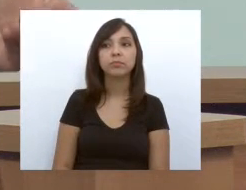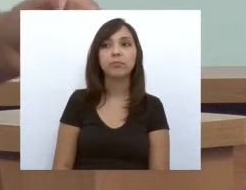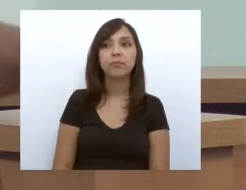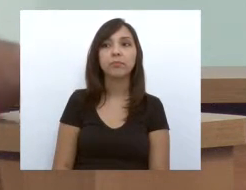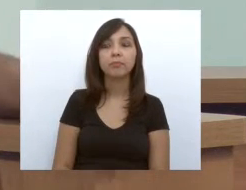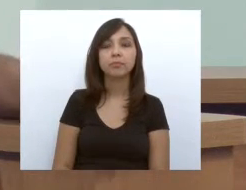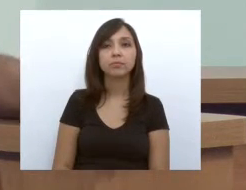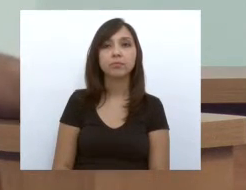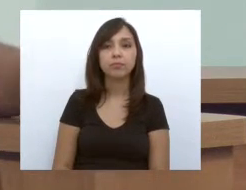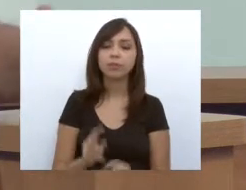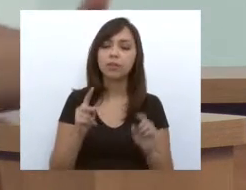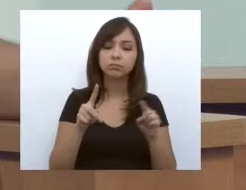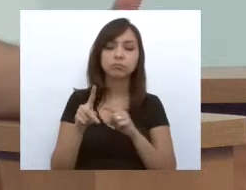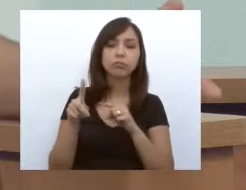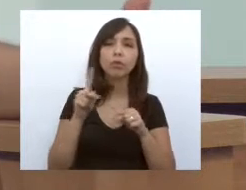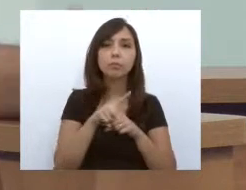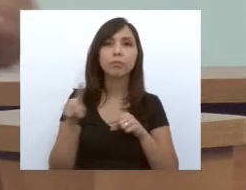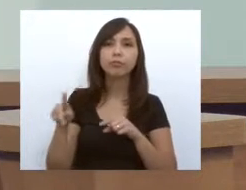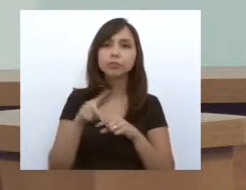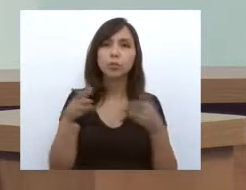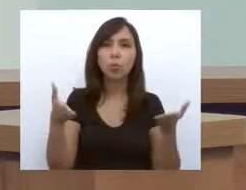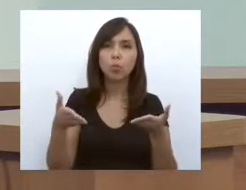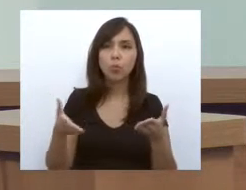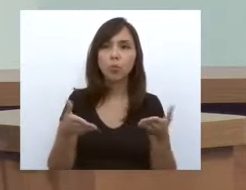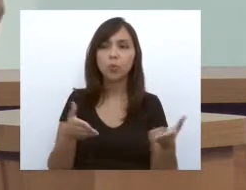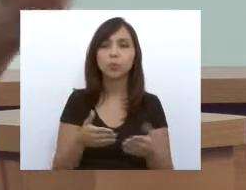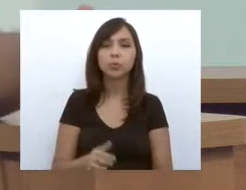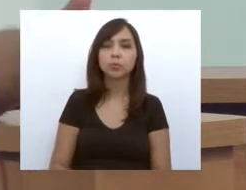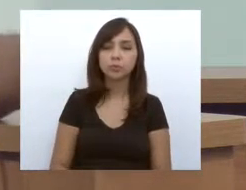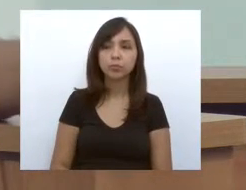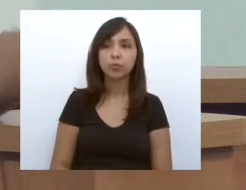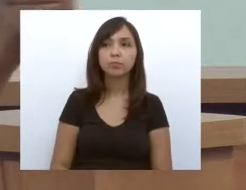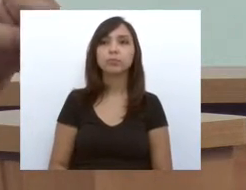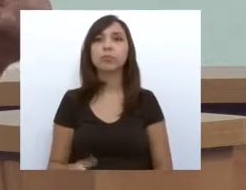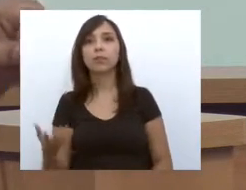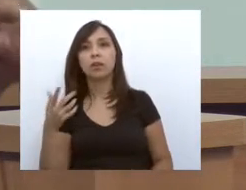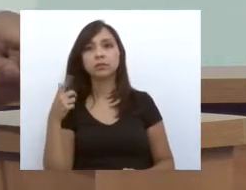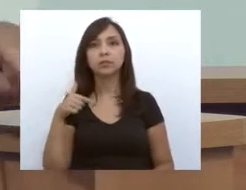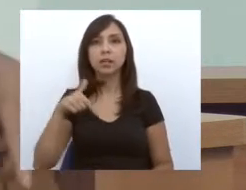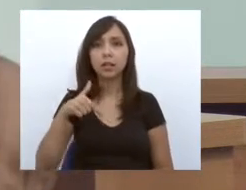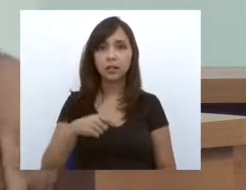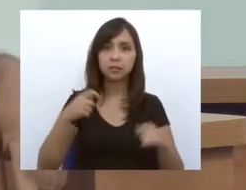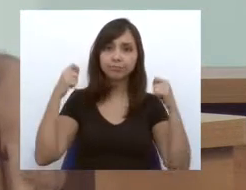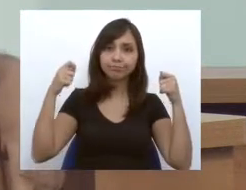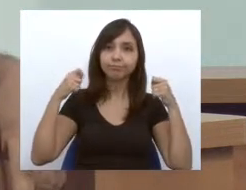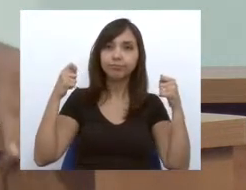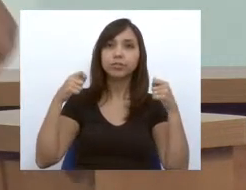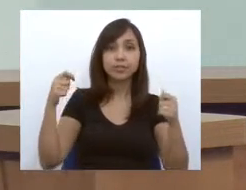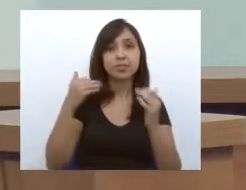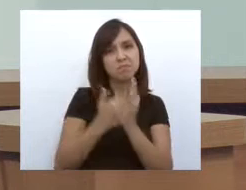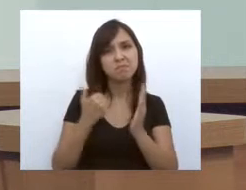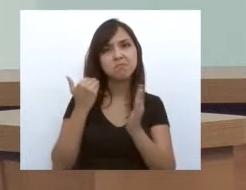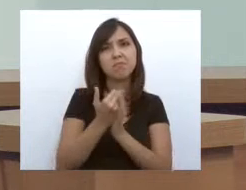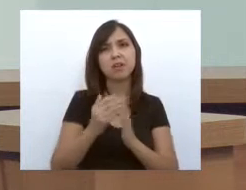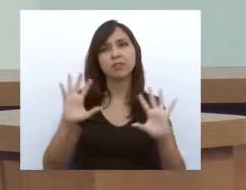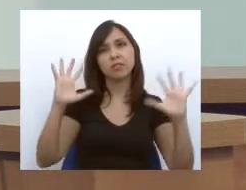O que os professores têm hoje é mais de protestar do que comemorar.